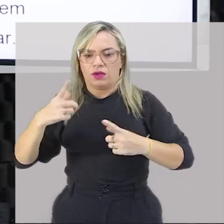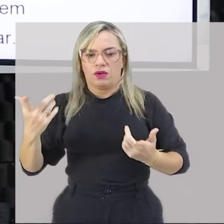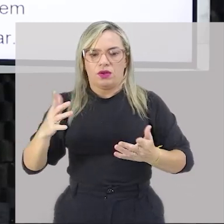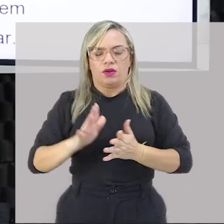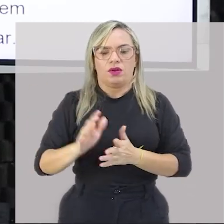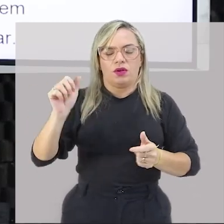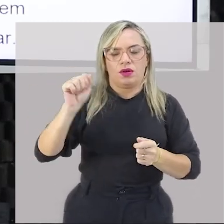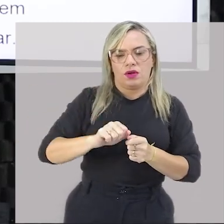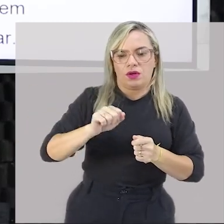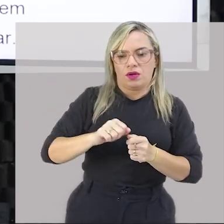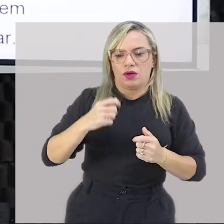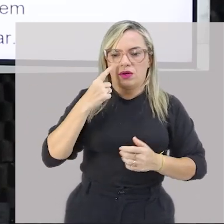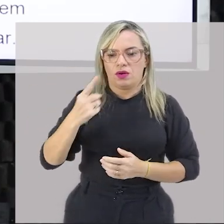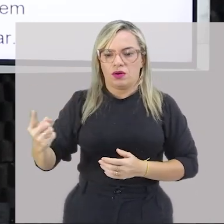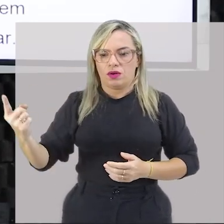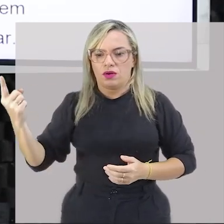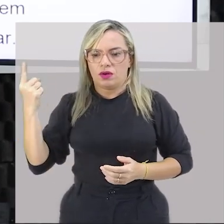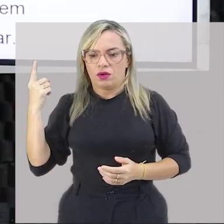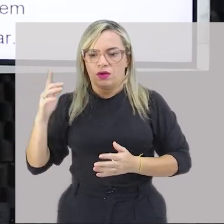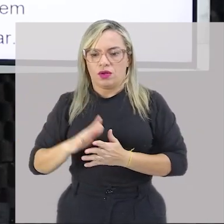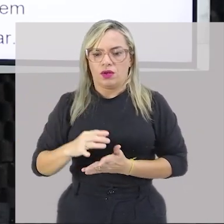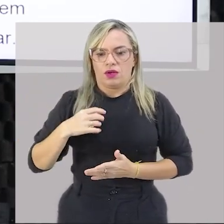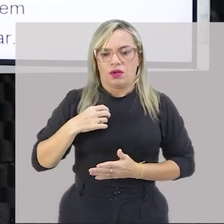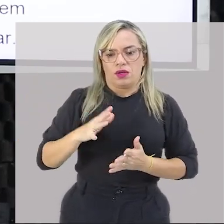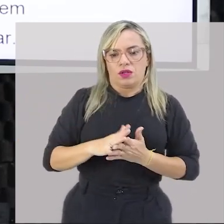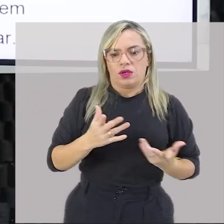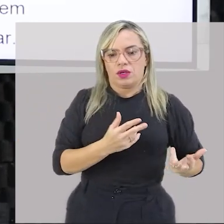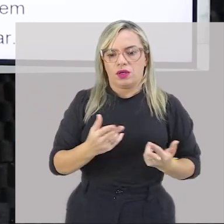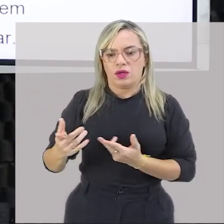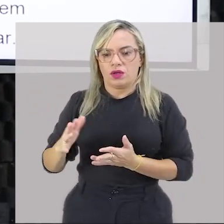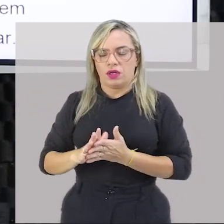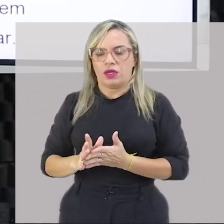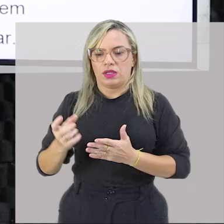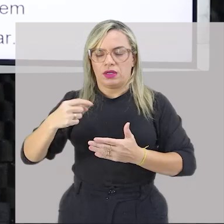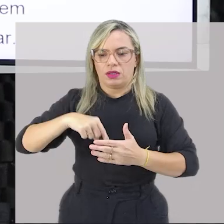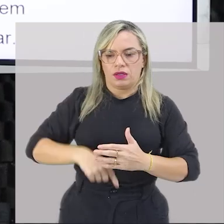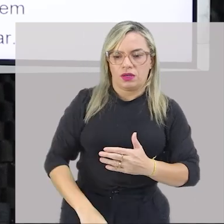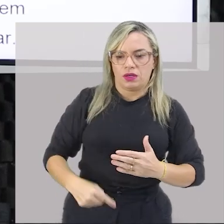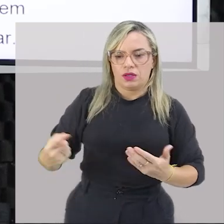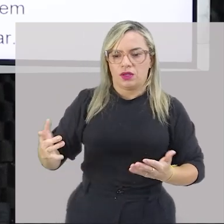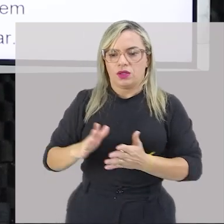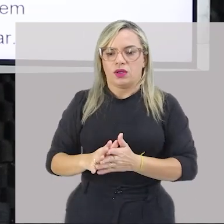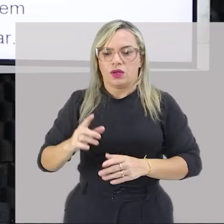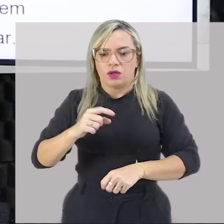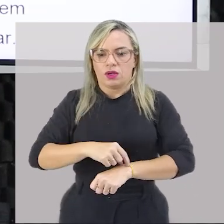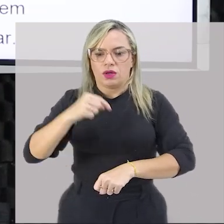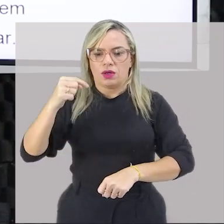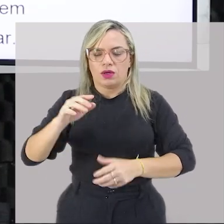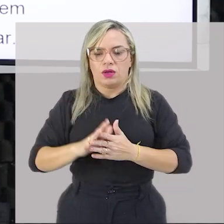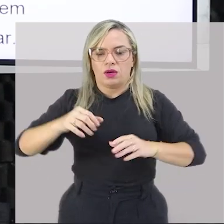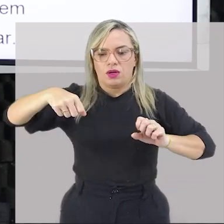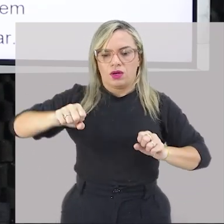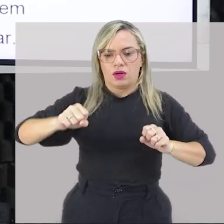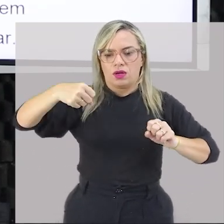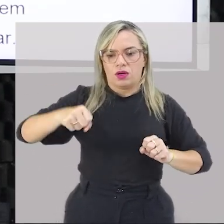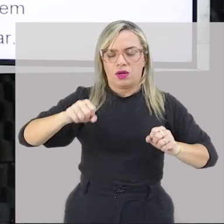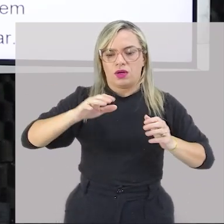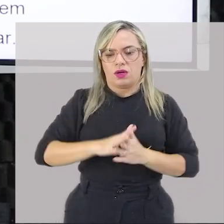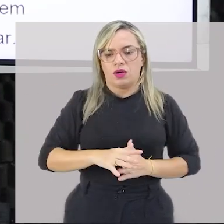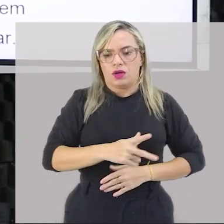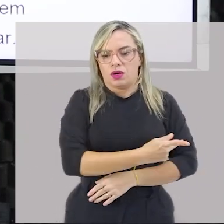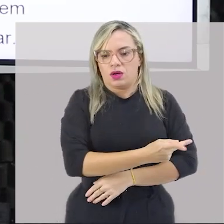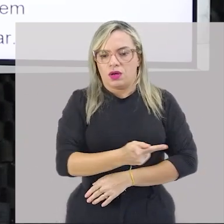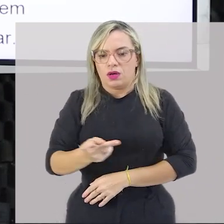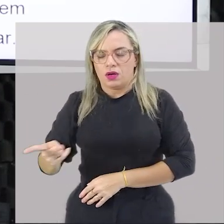idênticas até a beira do precipício, de forma que no momento do salto, as motos deixem a pista